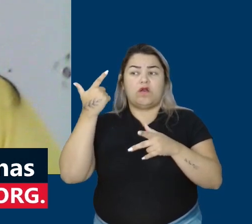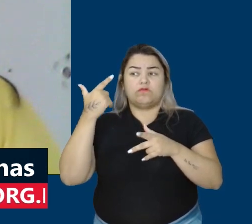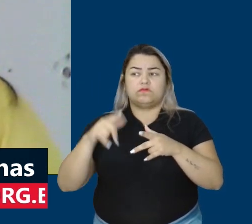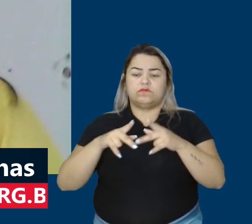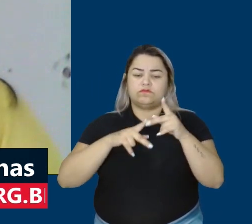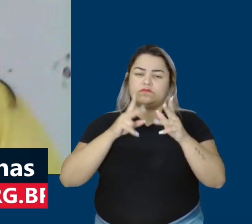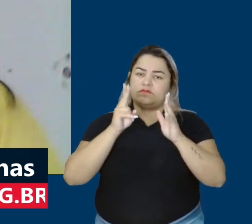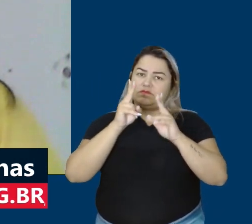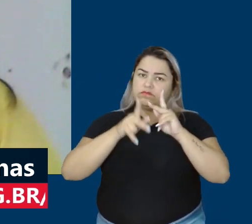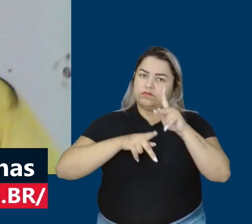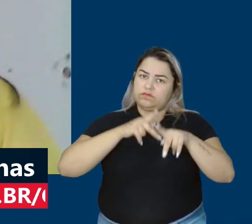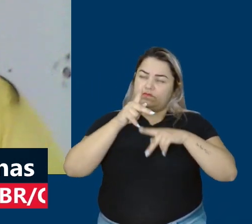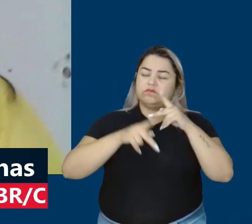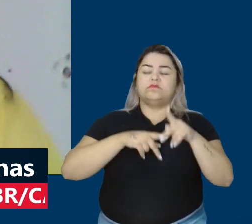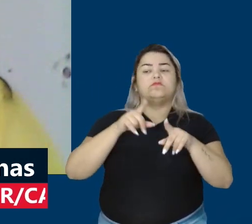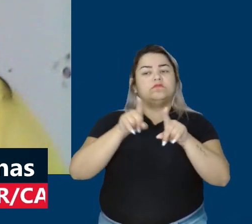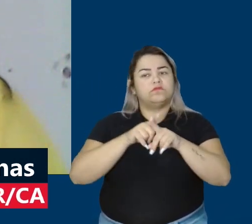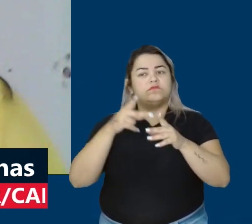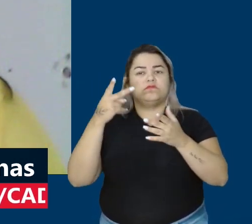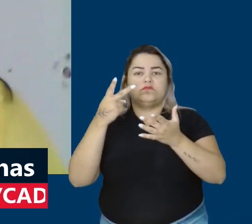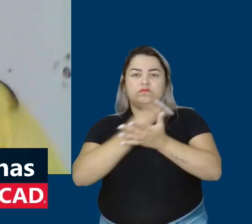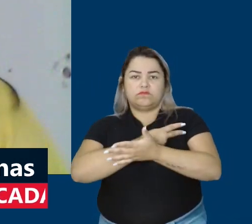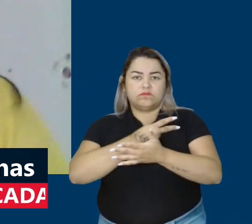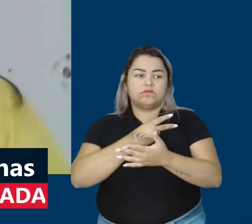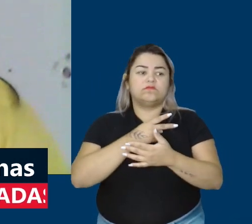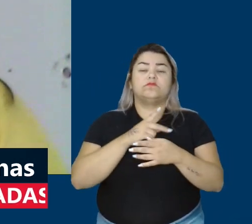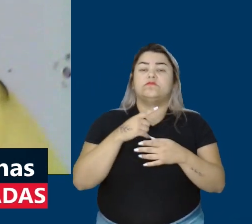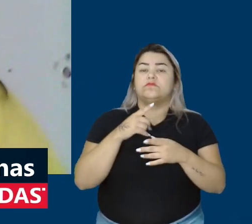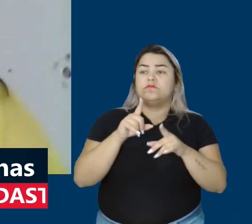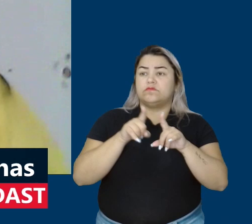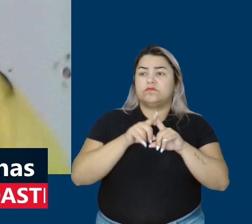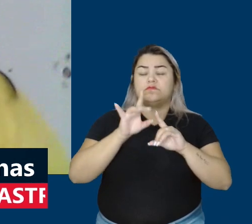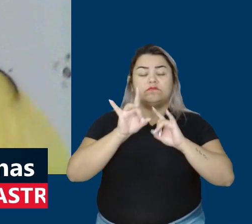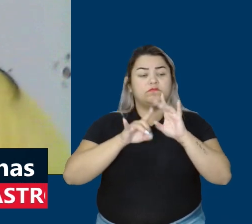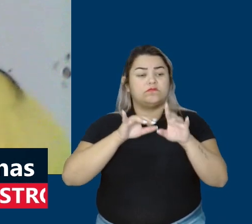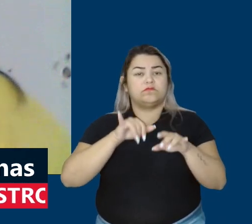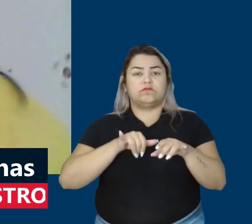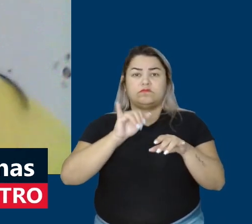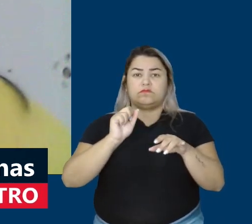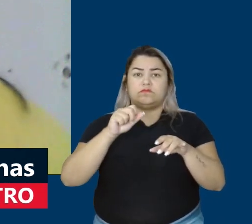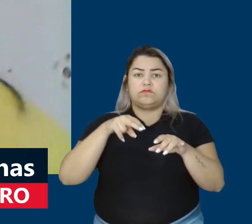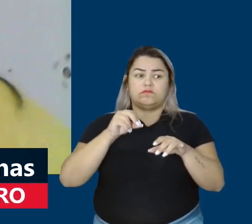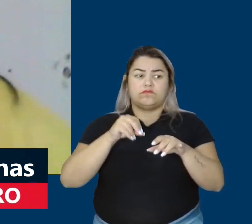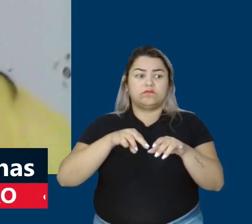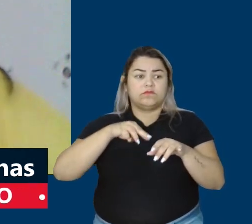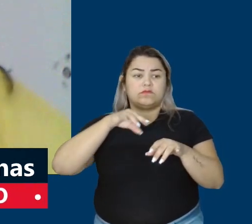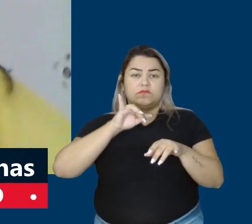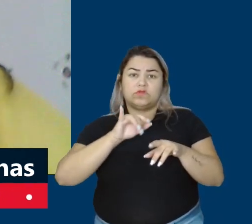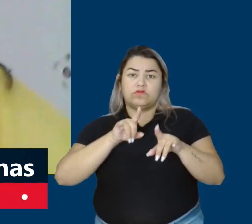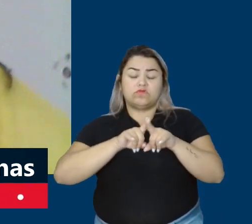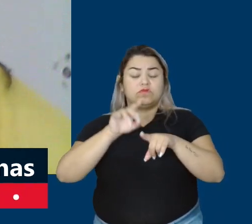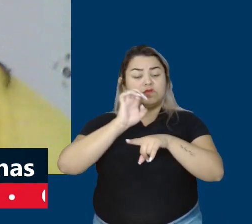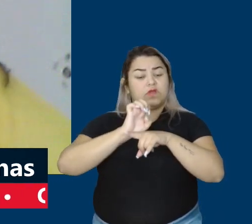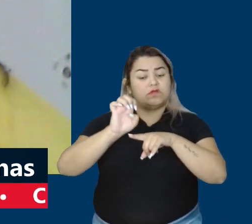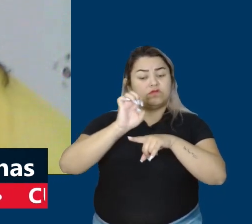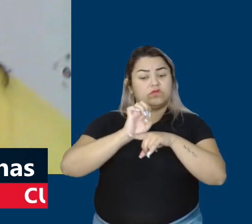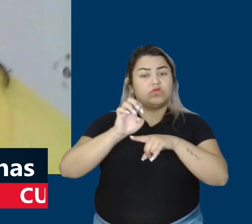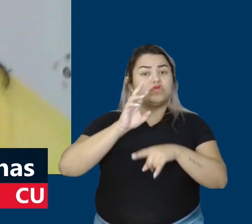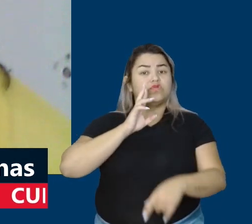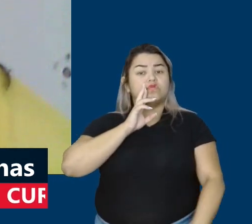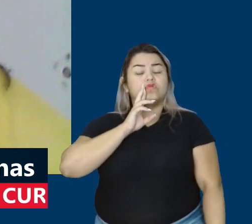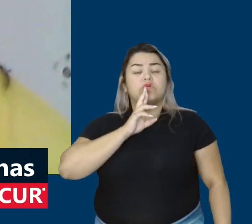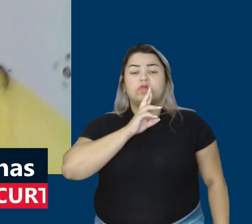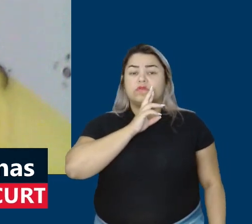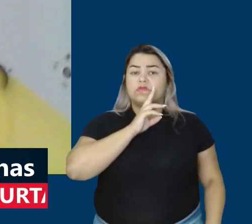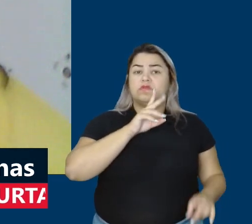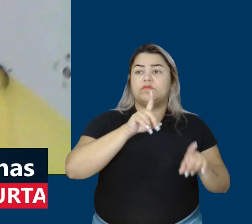povos que também passaram por isso, mas em especial dos Yanomamis ali no estado de Roraima, foi mais um